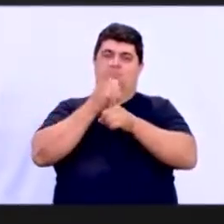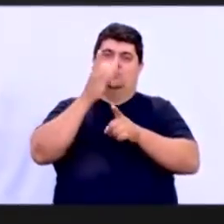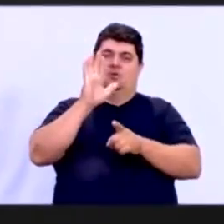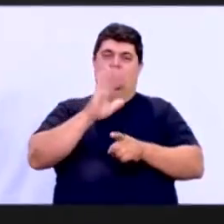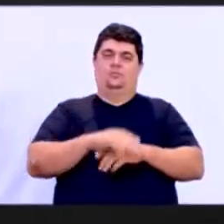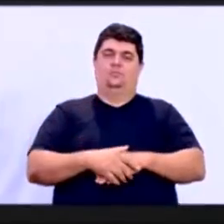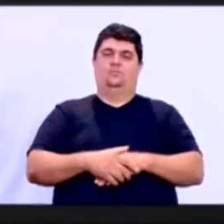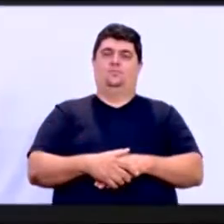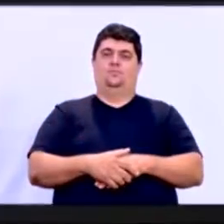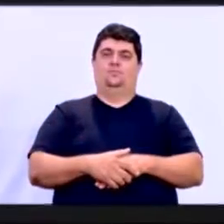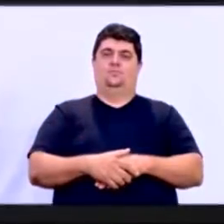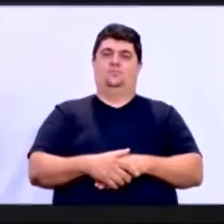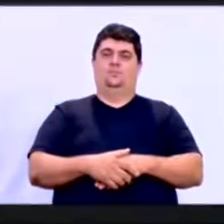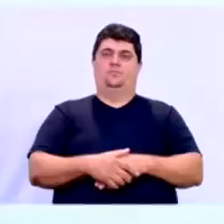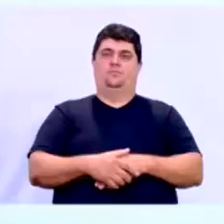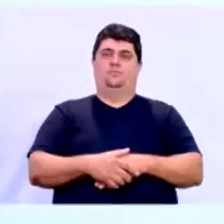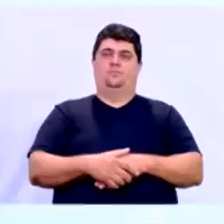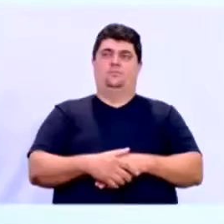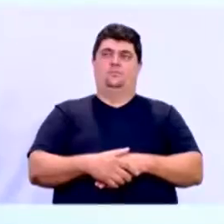Tchau!